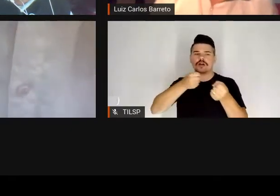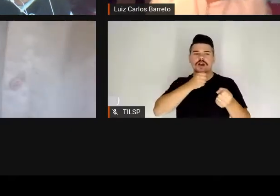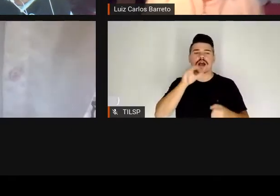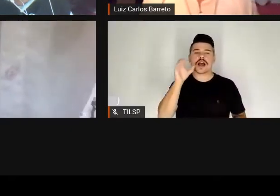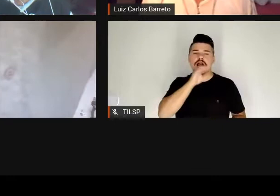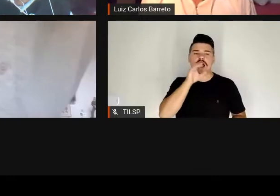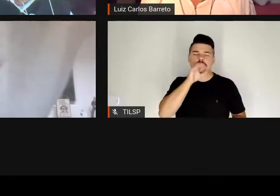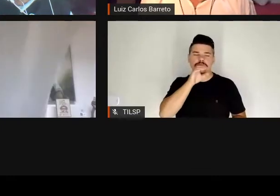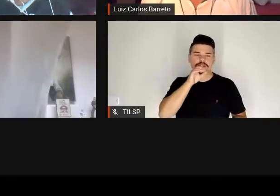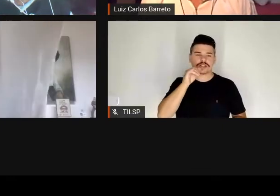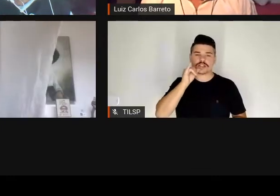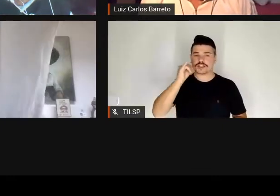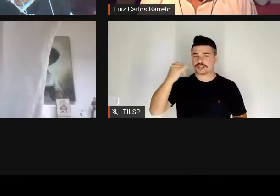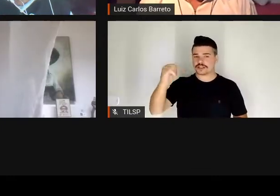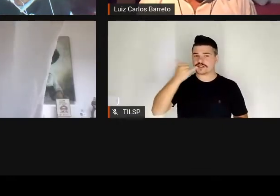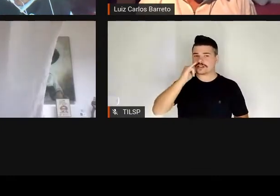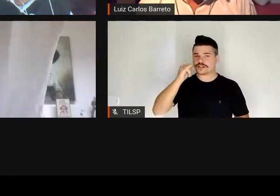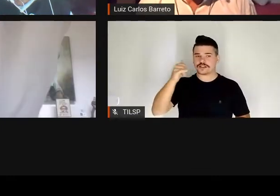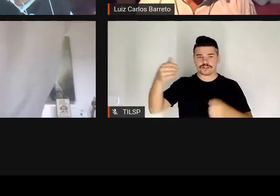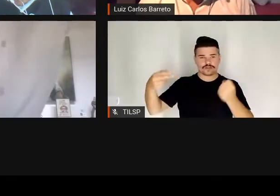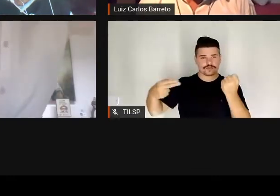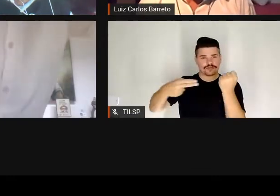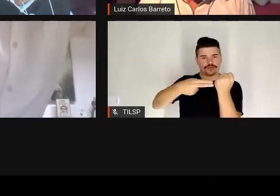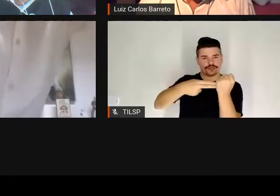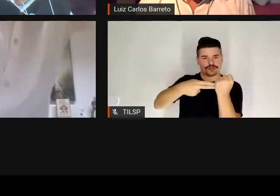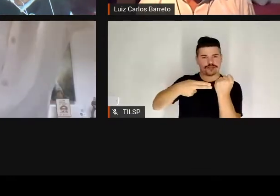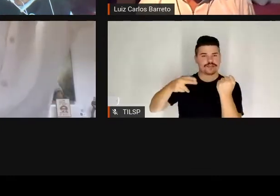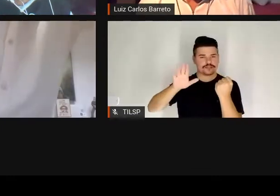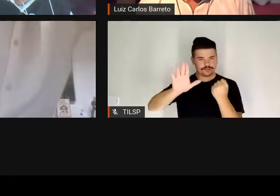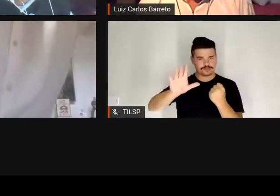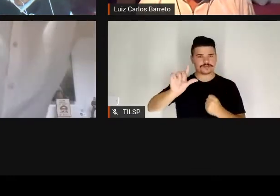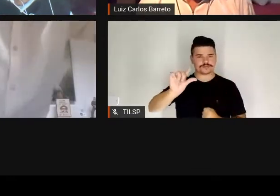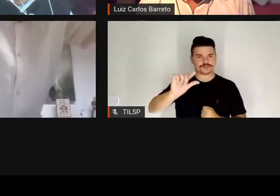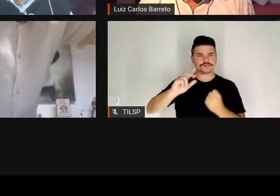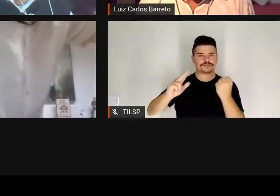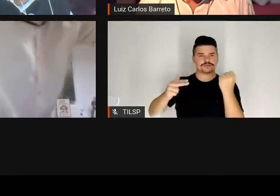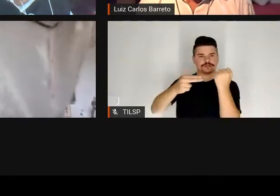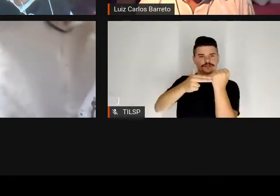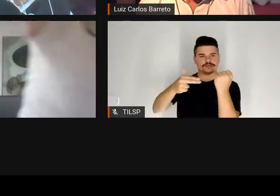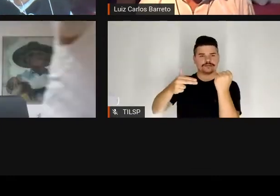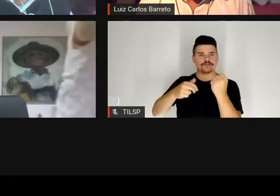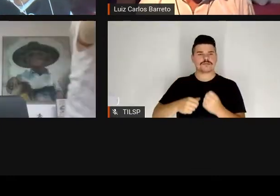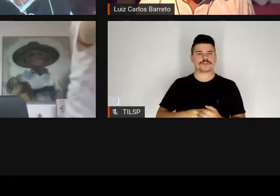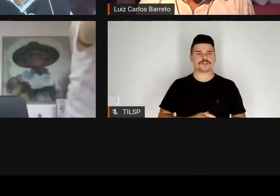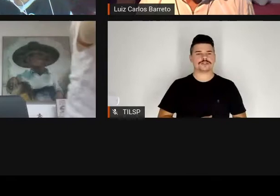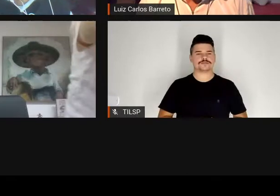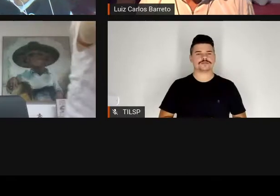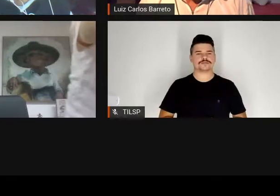está pifando, meu Deus do céu. Ele pega de surpresa.